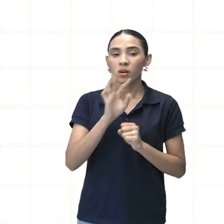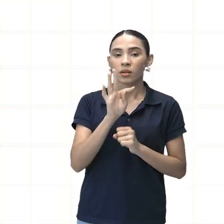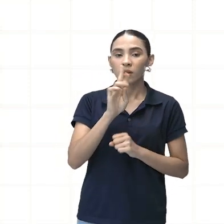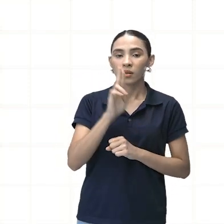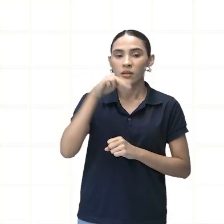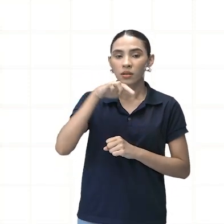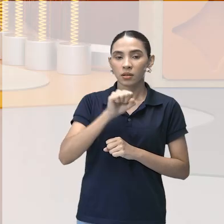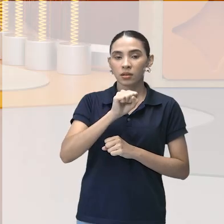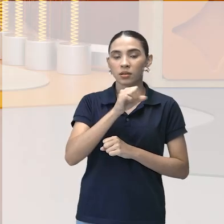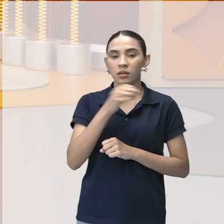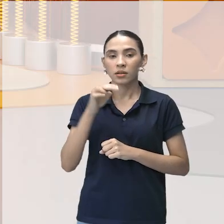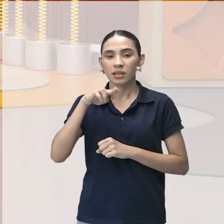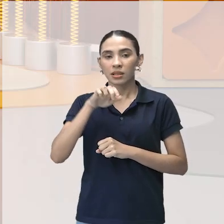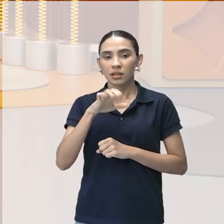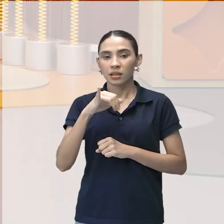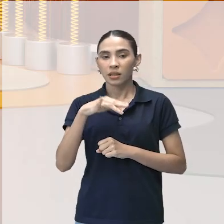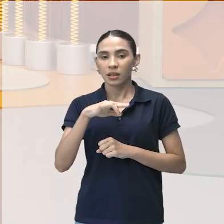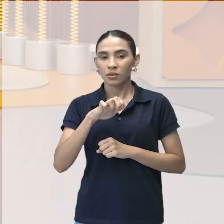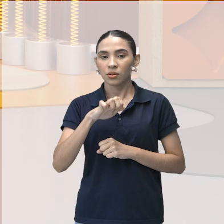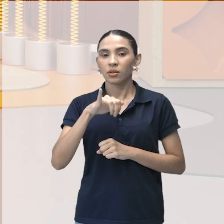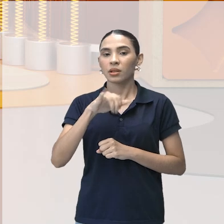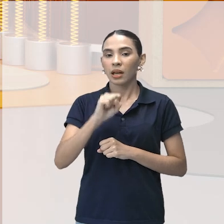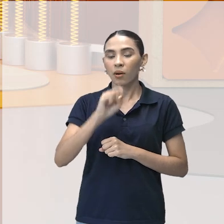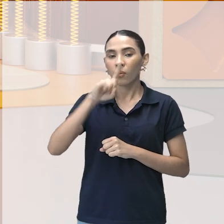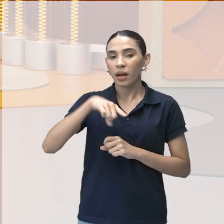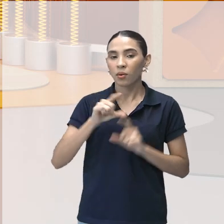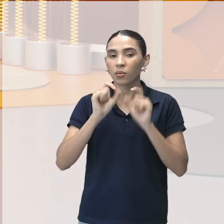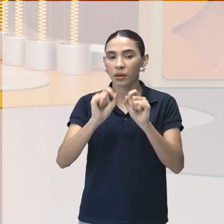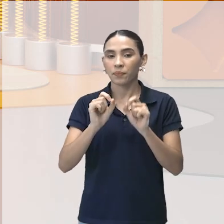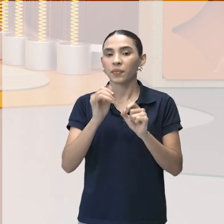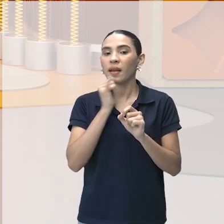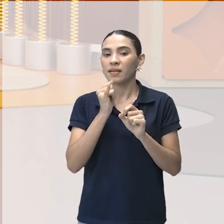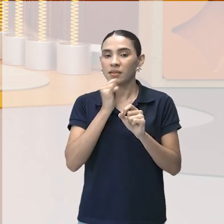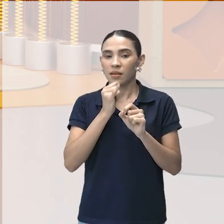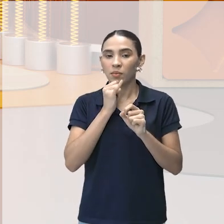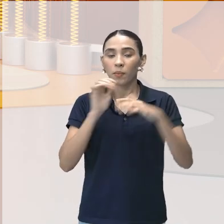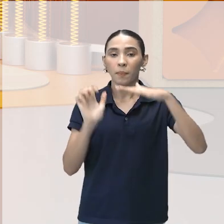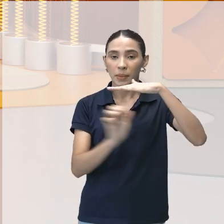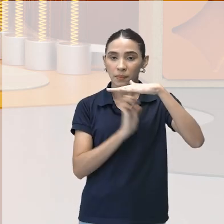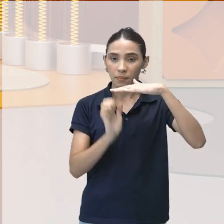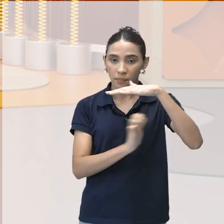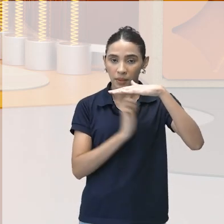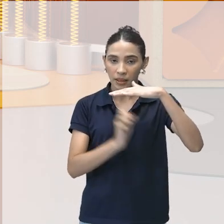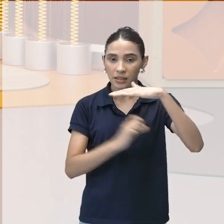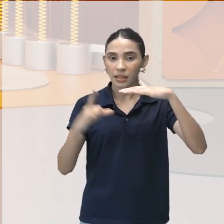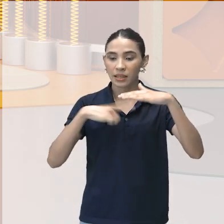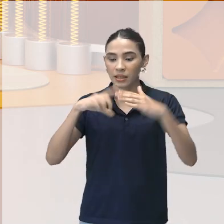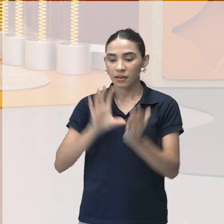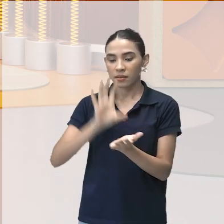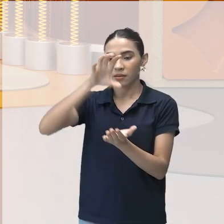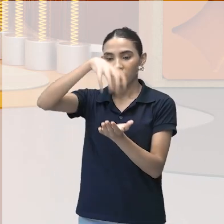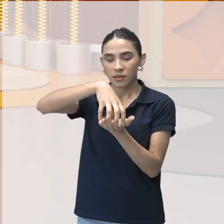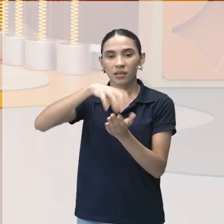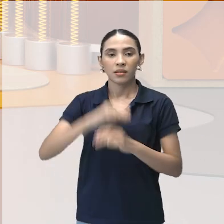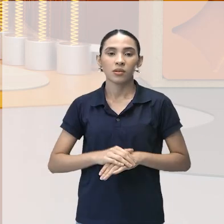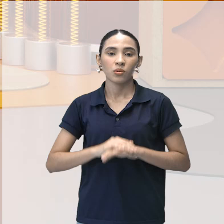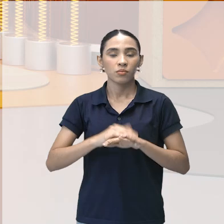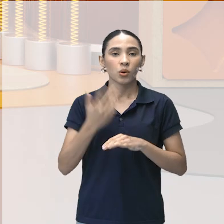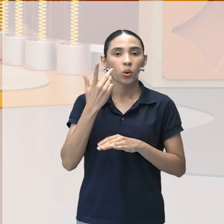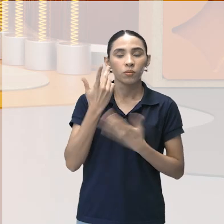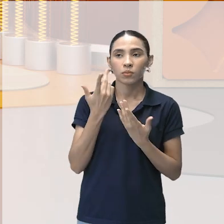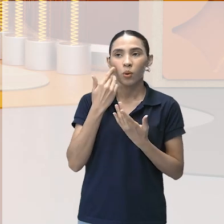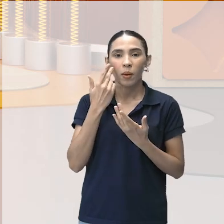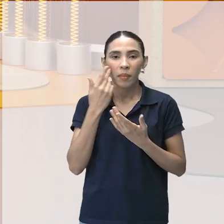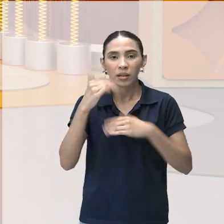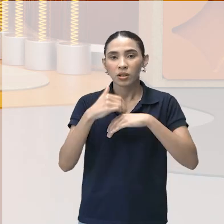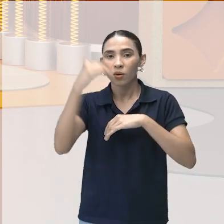transnacional como sendo ali uma empresa que tem sede normalmente em um